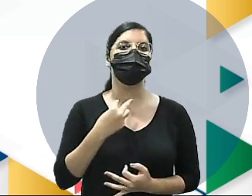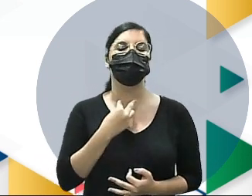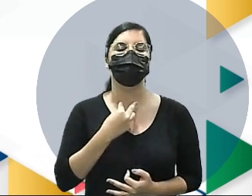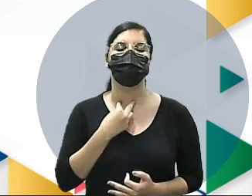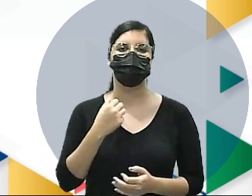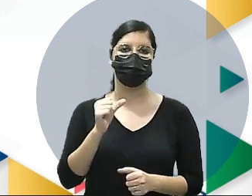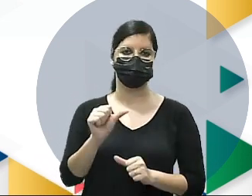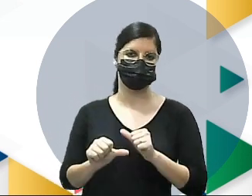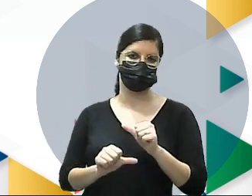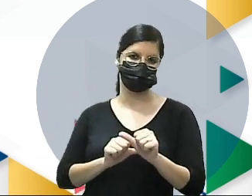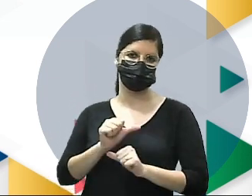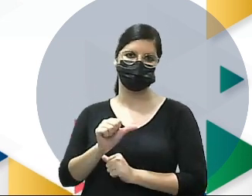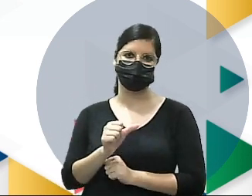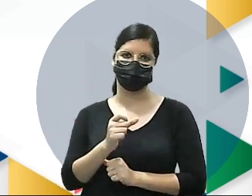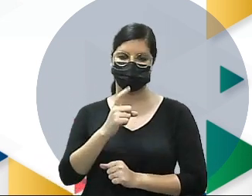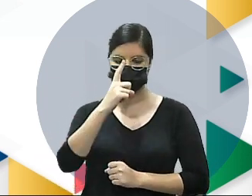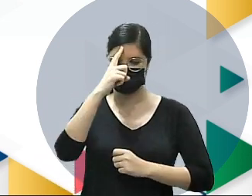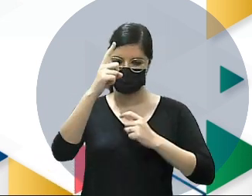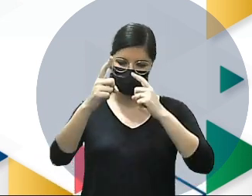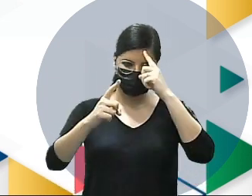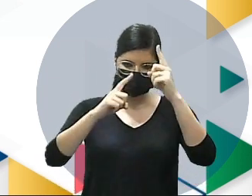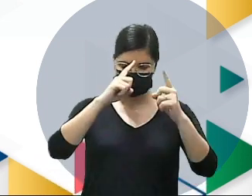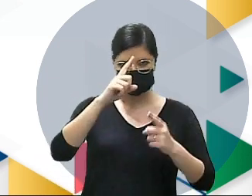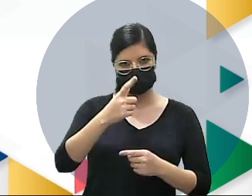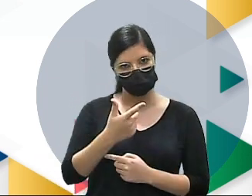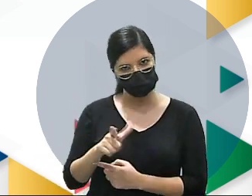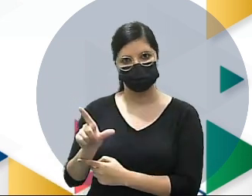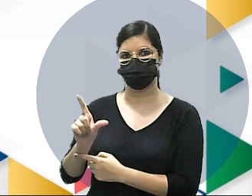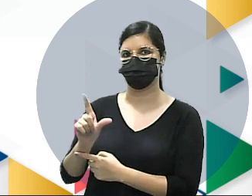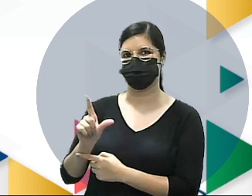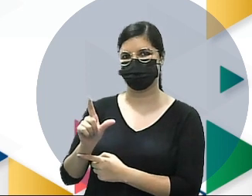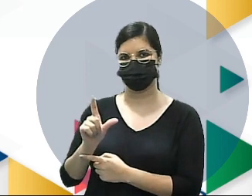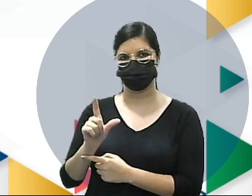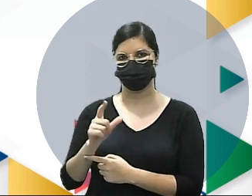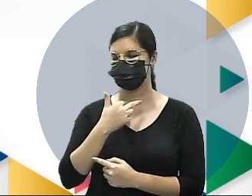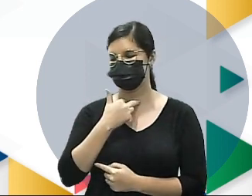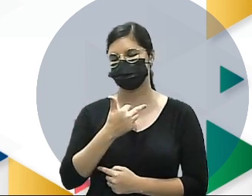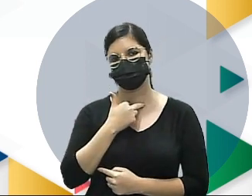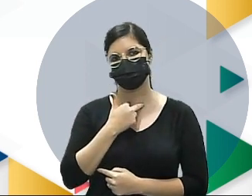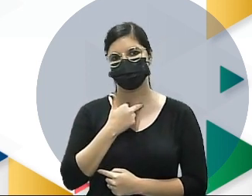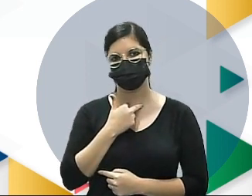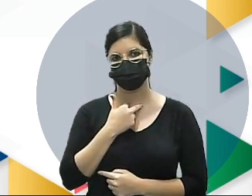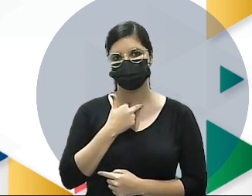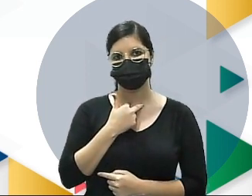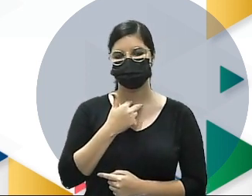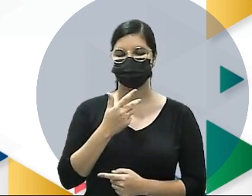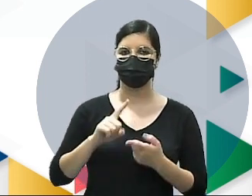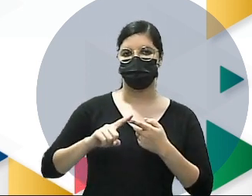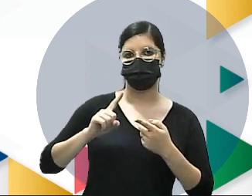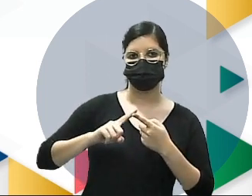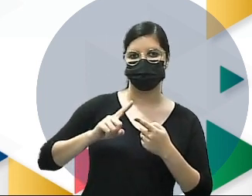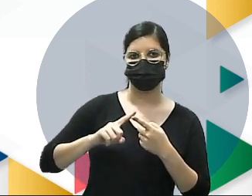que o dançarino uma pessoa está ali praticando quem em cima do que já tá criado né não permite tantar